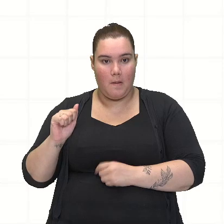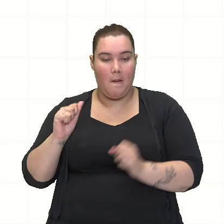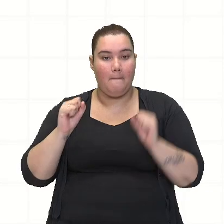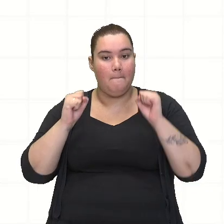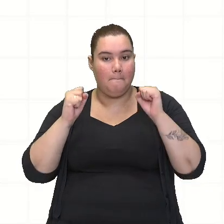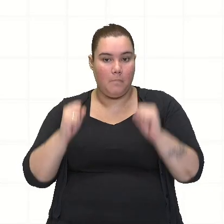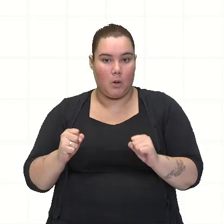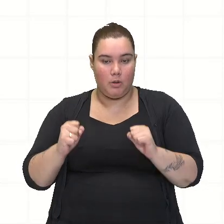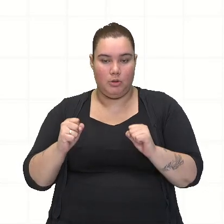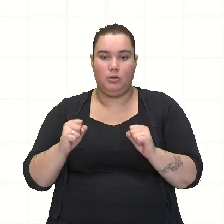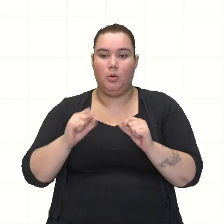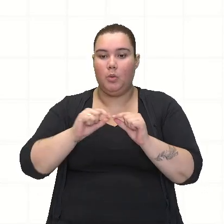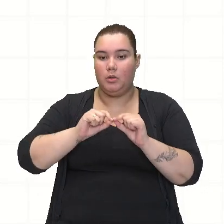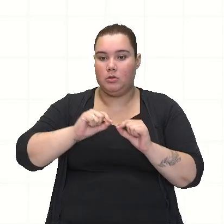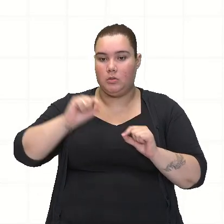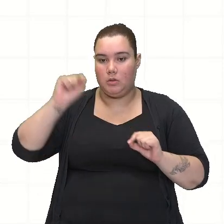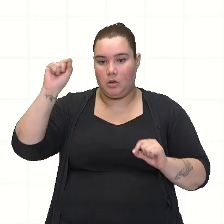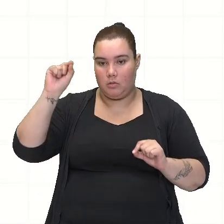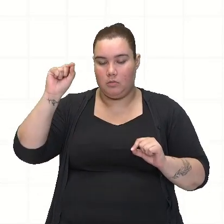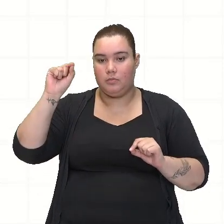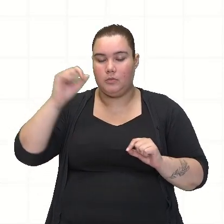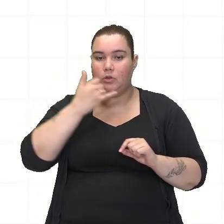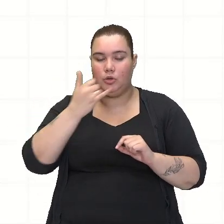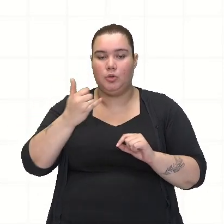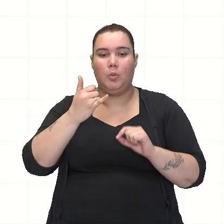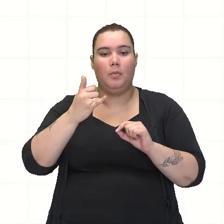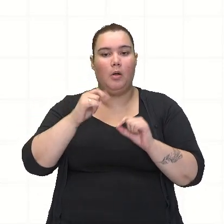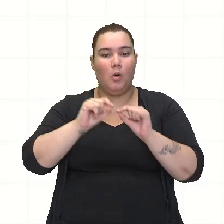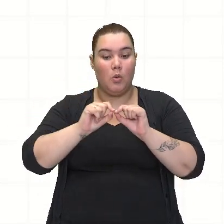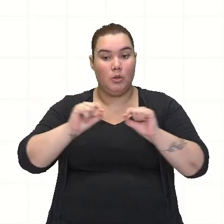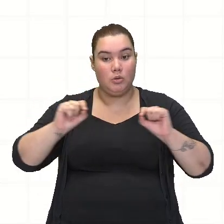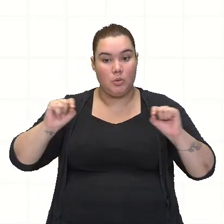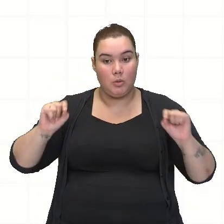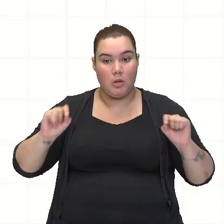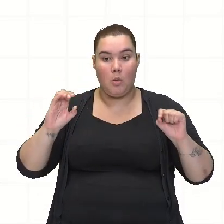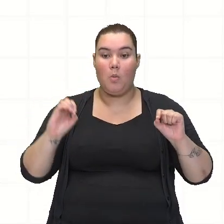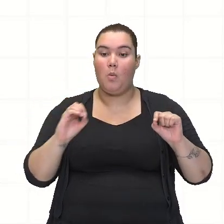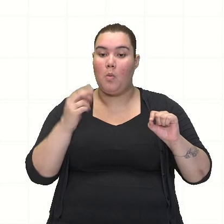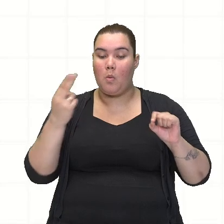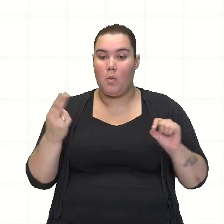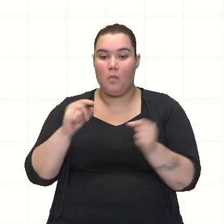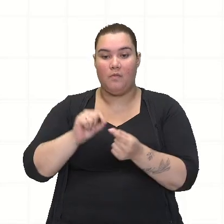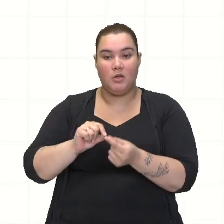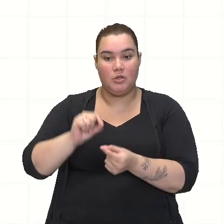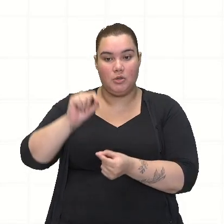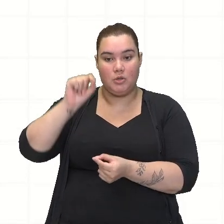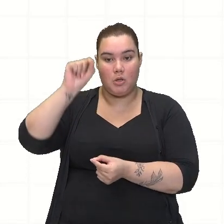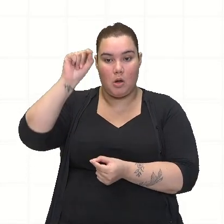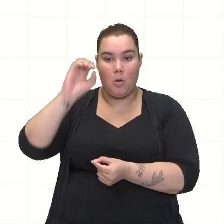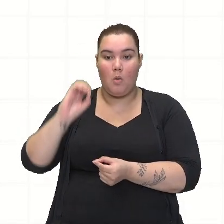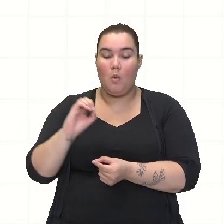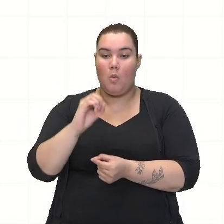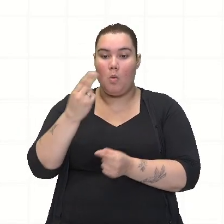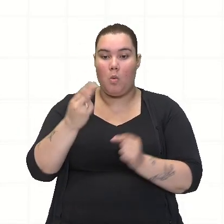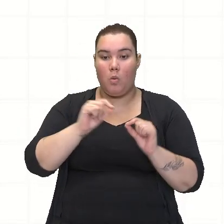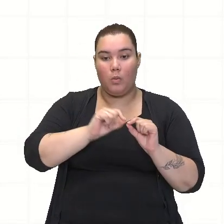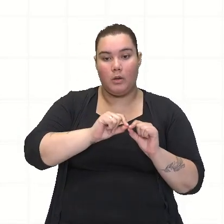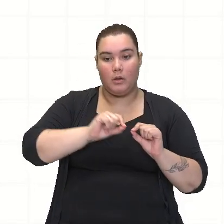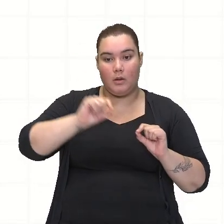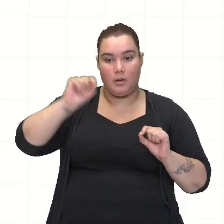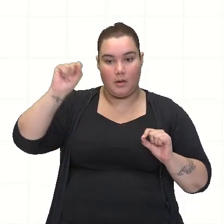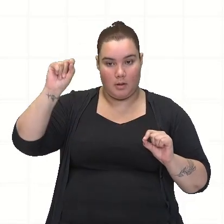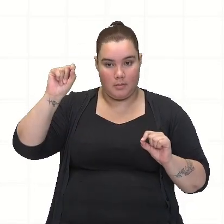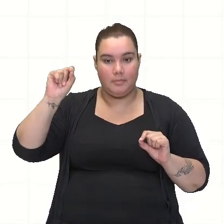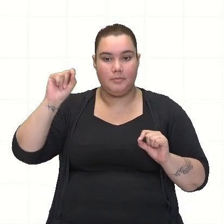pode ser horizontal ou vertical, olha, ou inclinada. Esta reta é chamada de